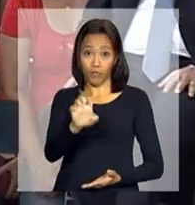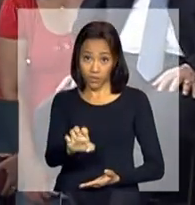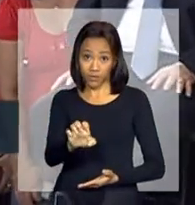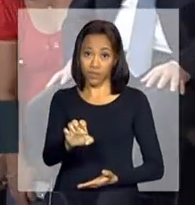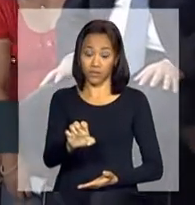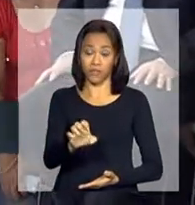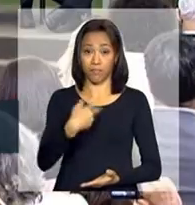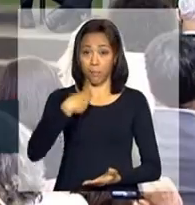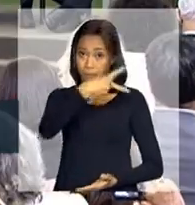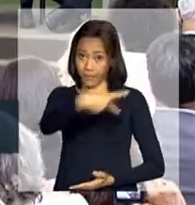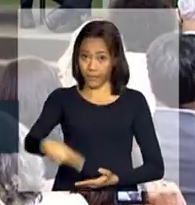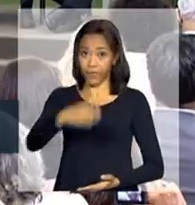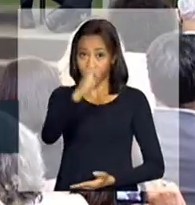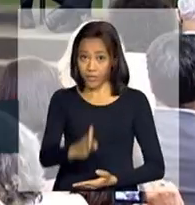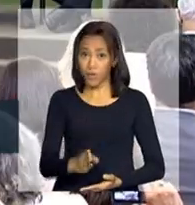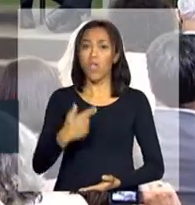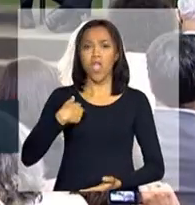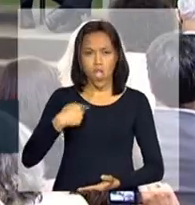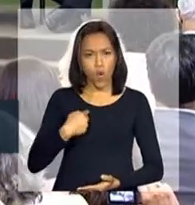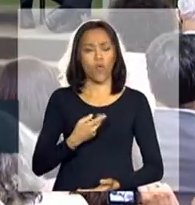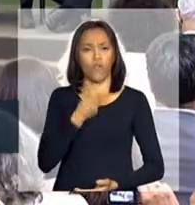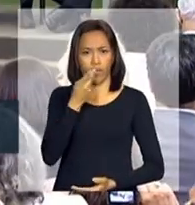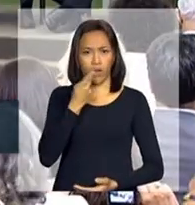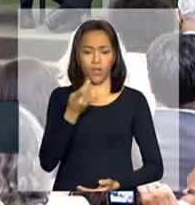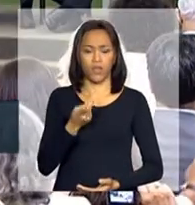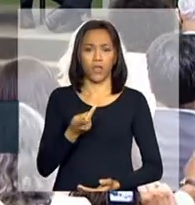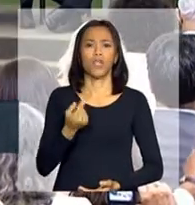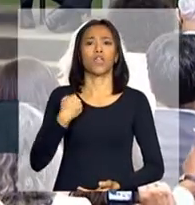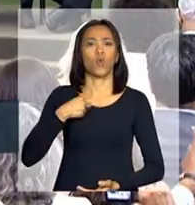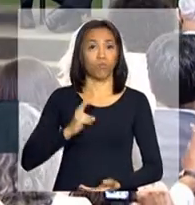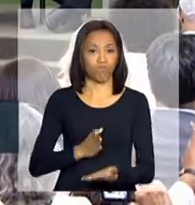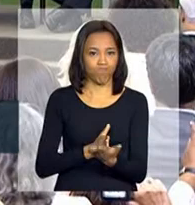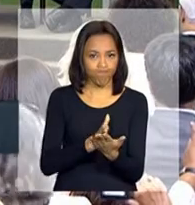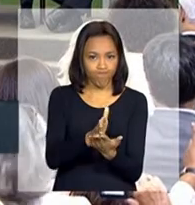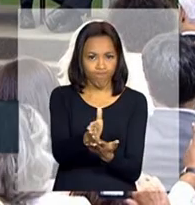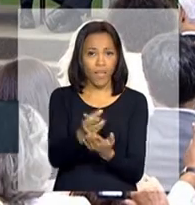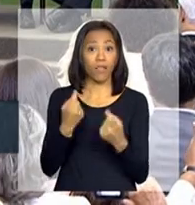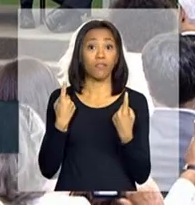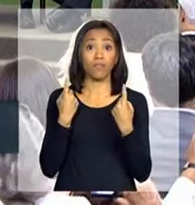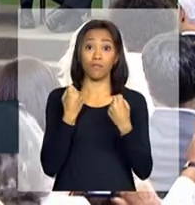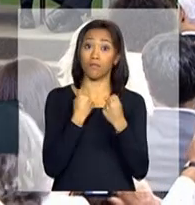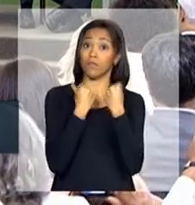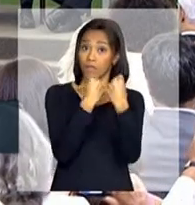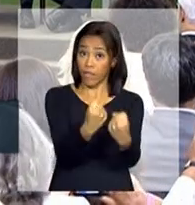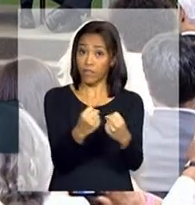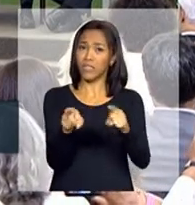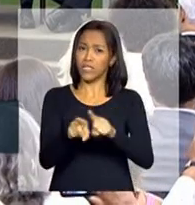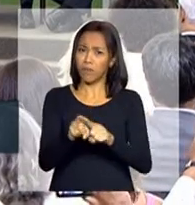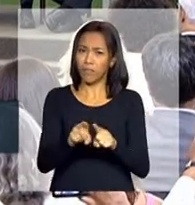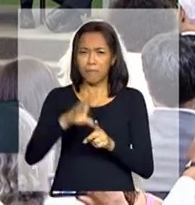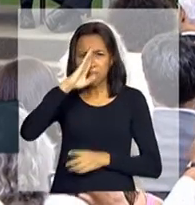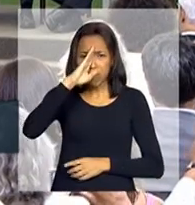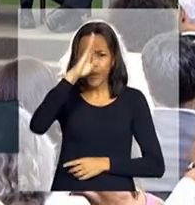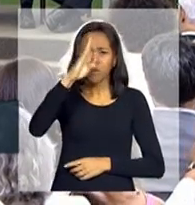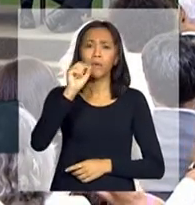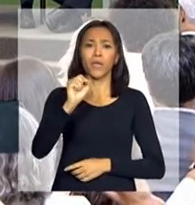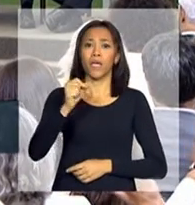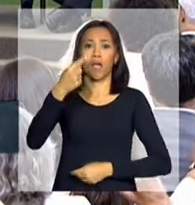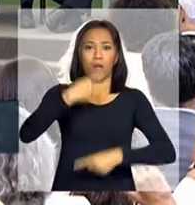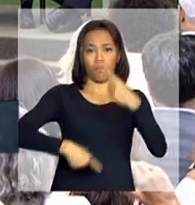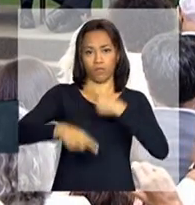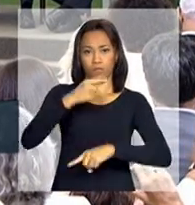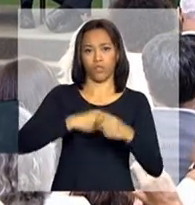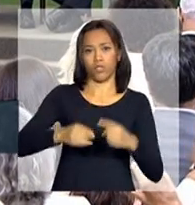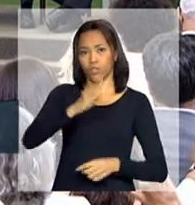eu ia defender rir e priorizar em todas as políticas o povo brasileiro